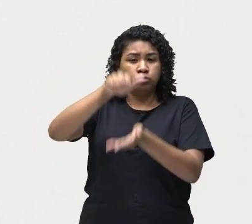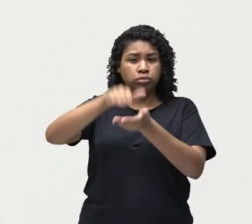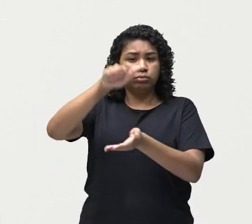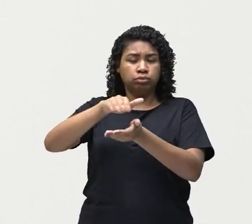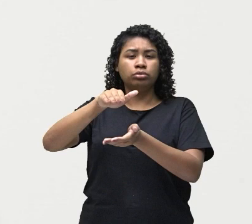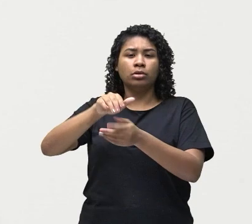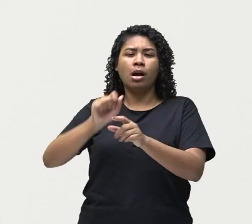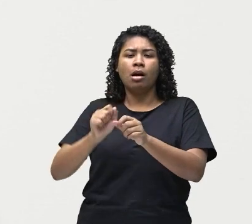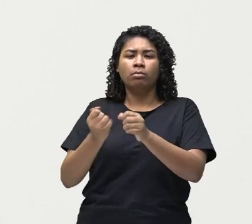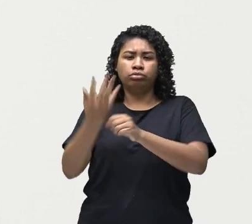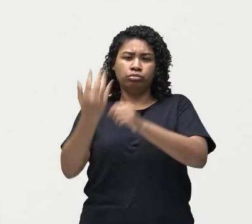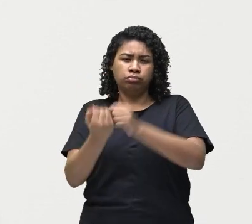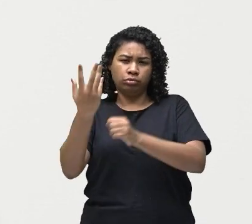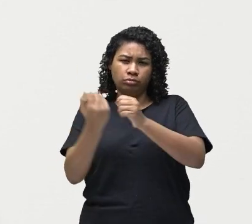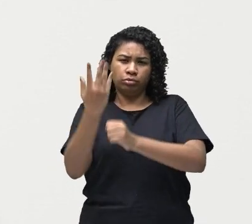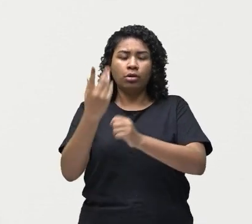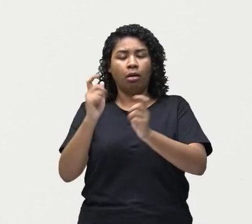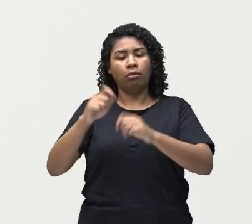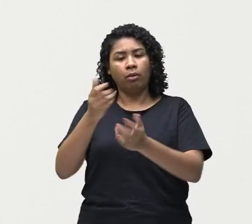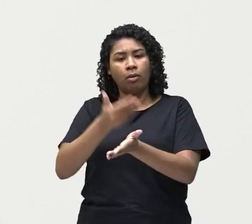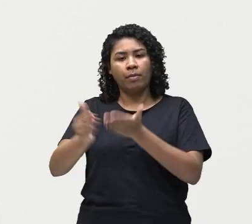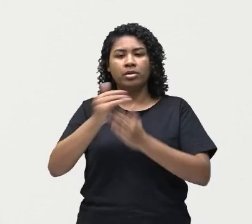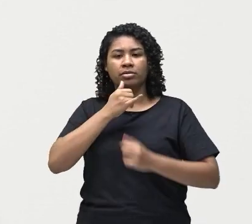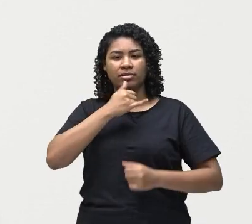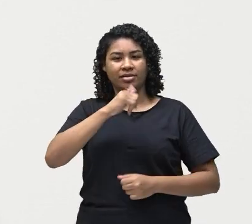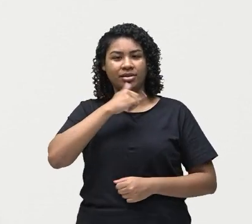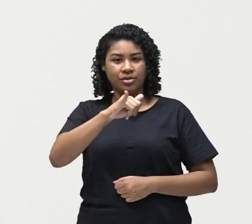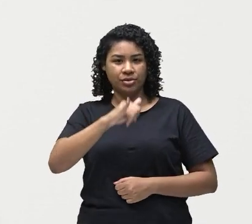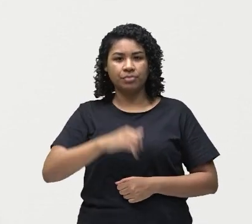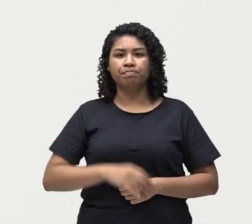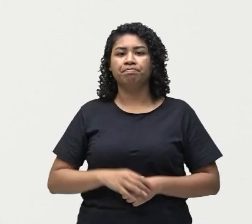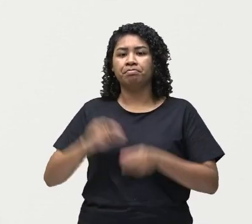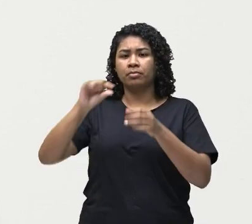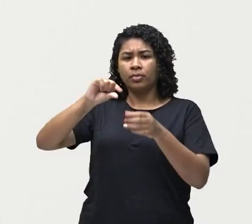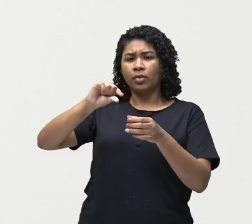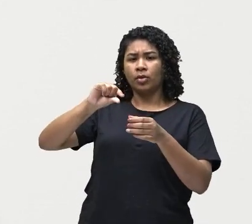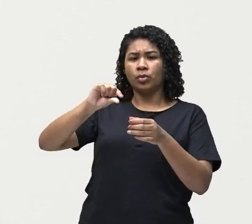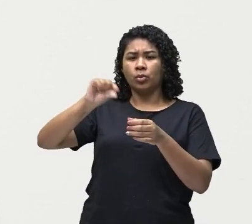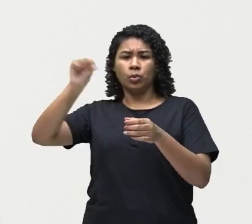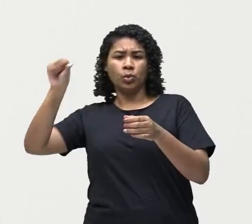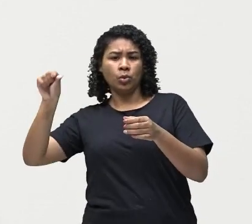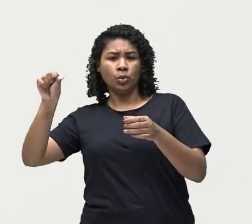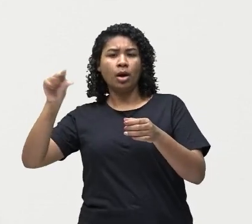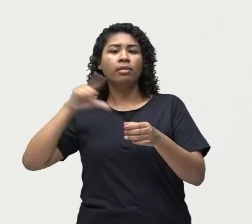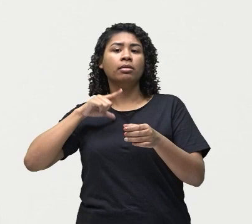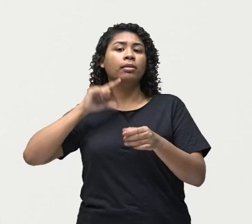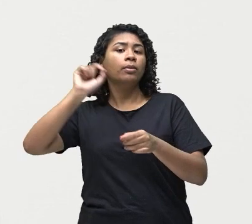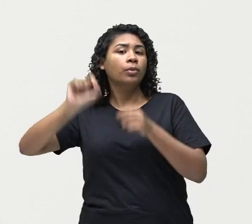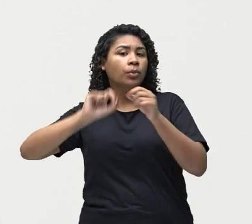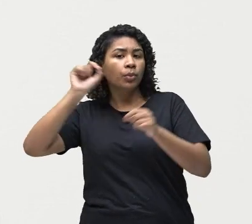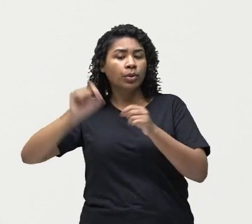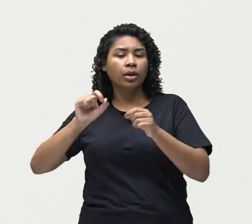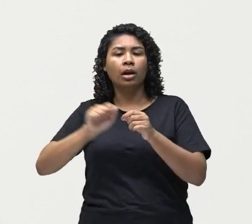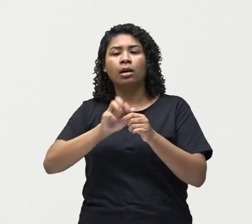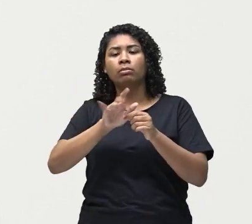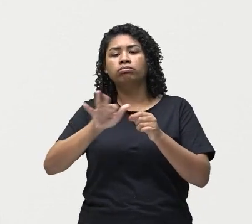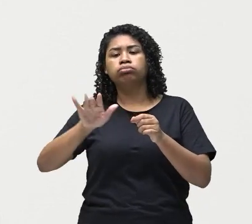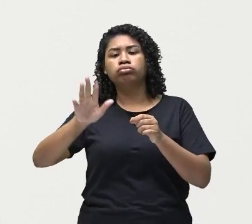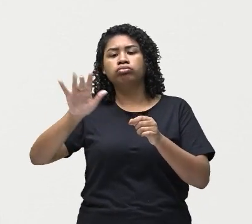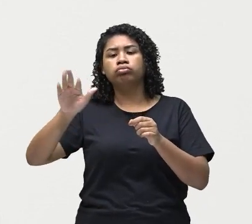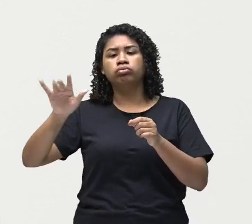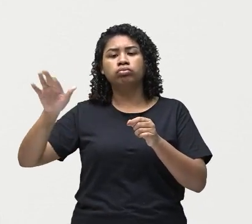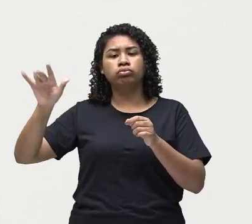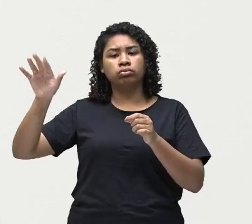de combustão tá aqui eu tenho o quê válvula de escape já é o processo final depois da combustão